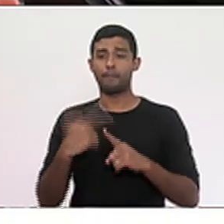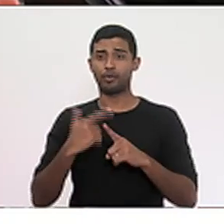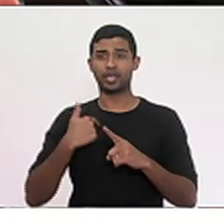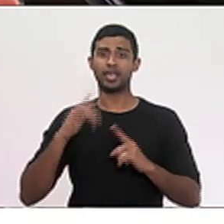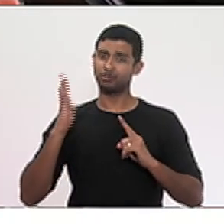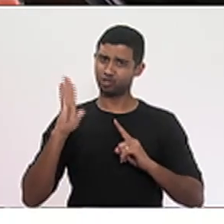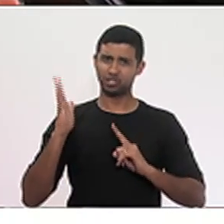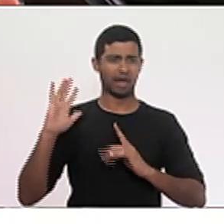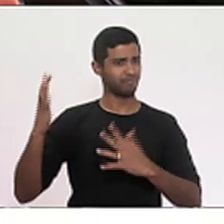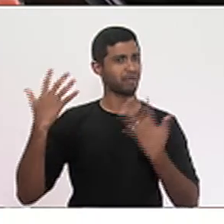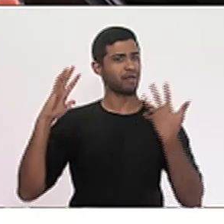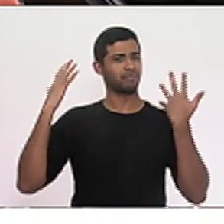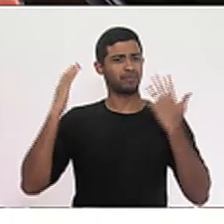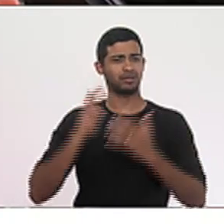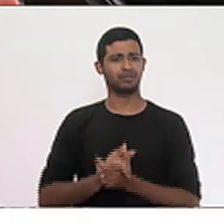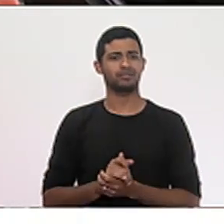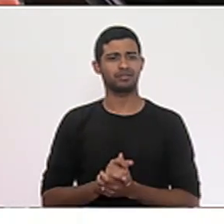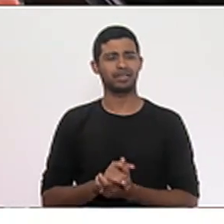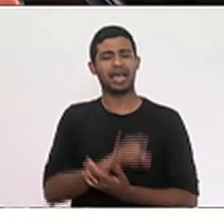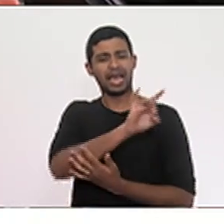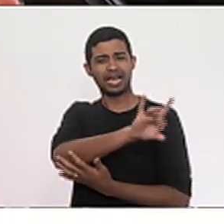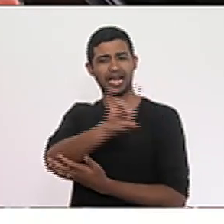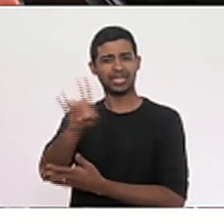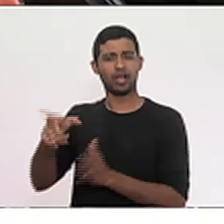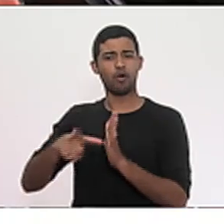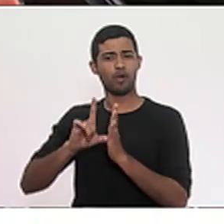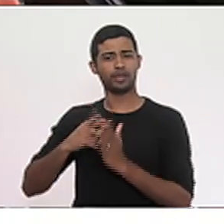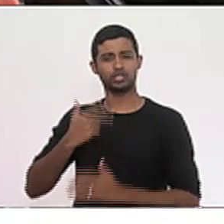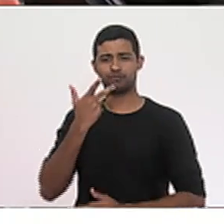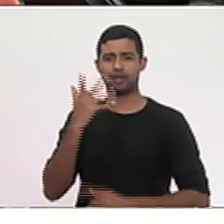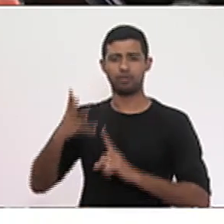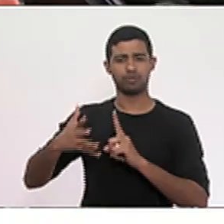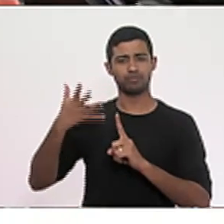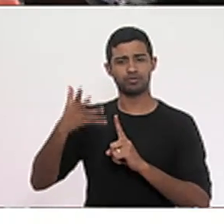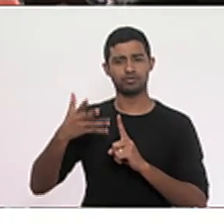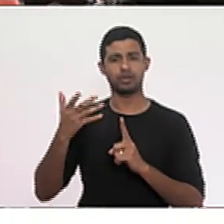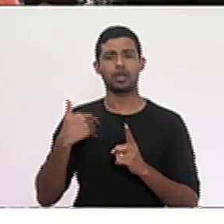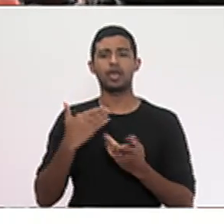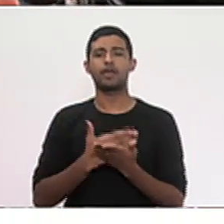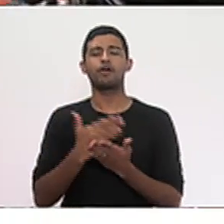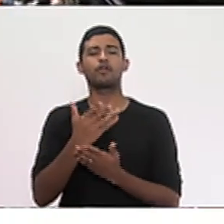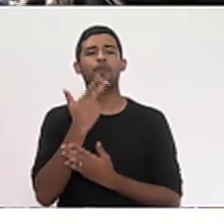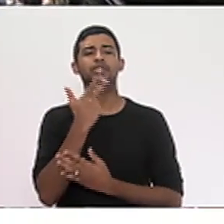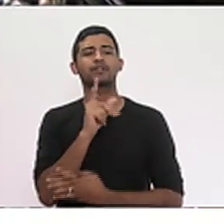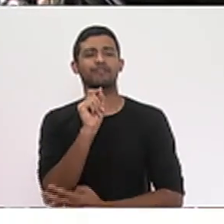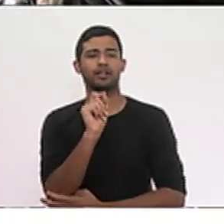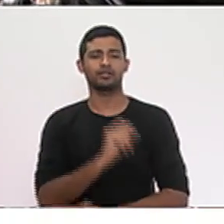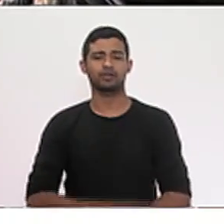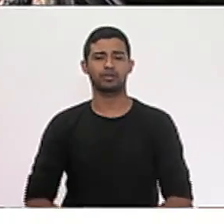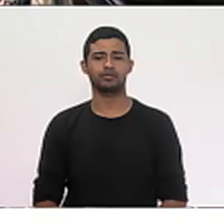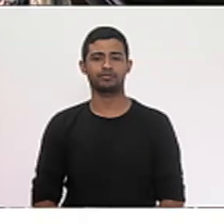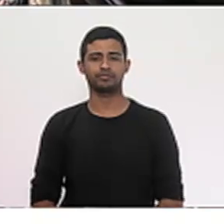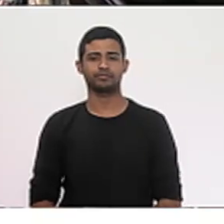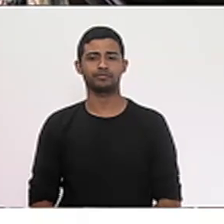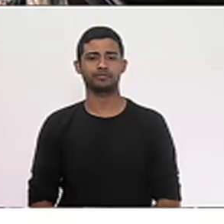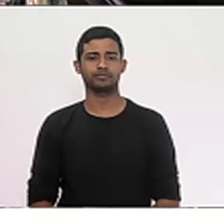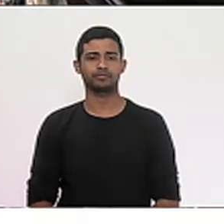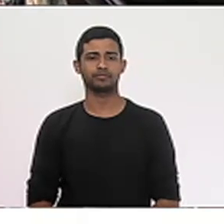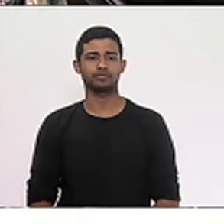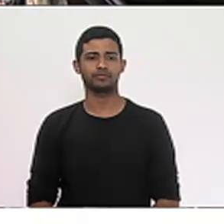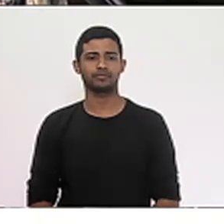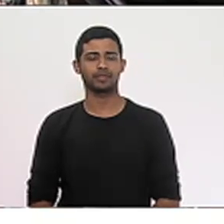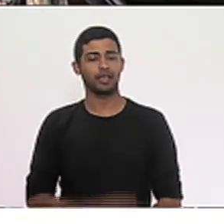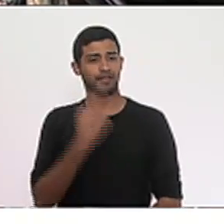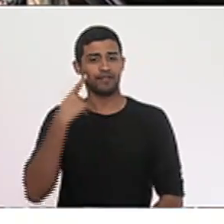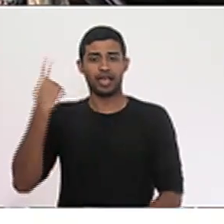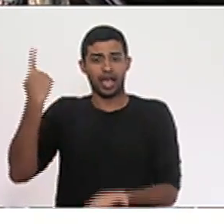contemplado aqui pelas pessoas que me antecederam. Vou começar aqui dizendo que esse acordo